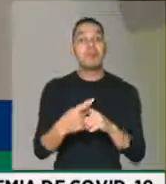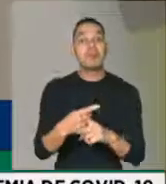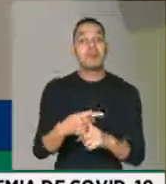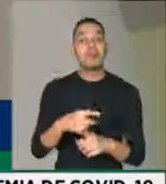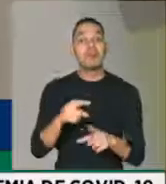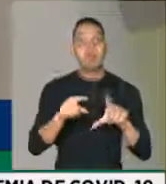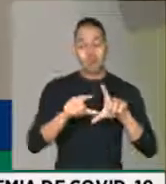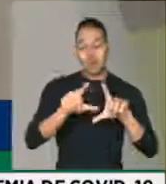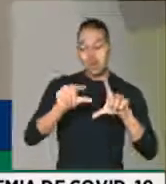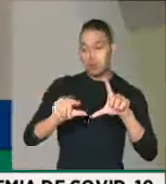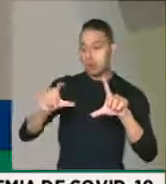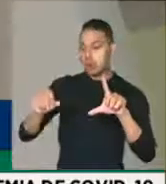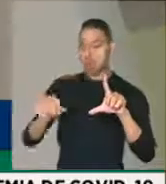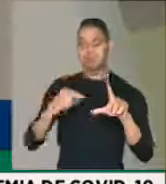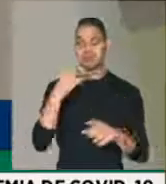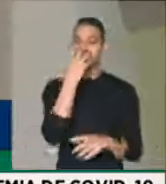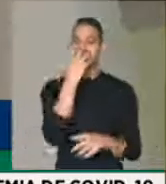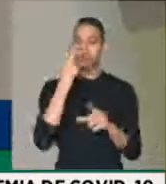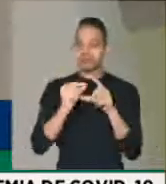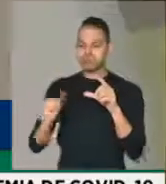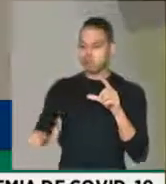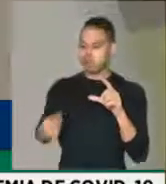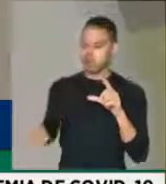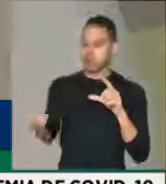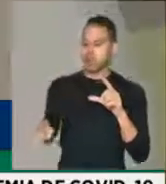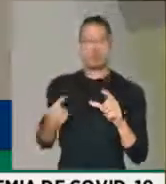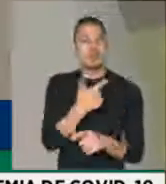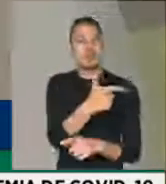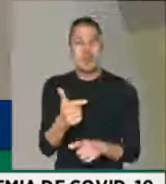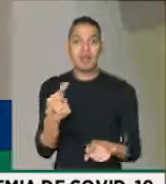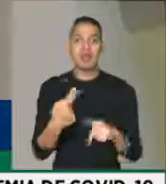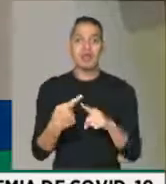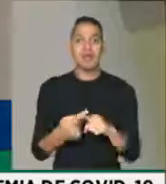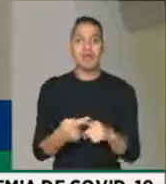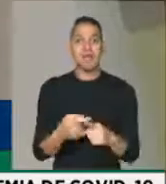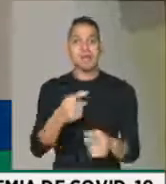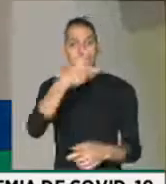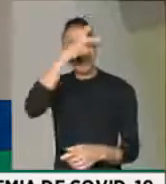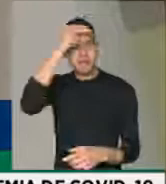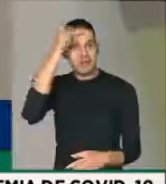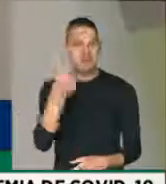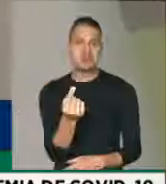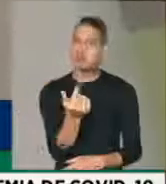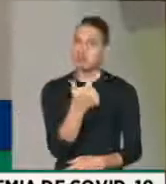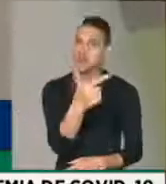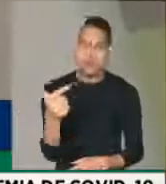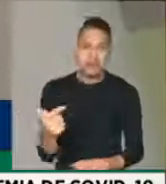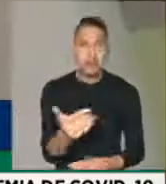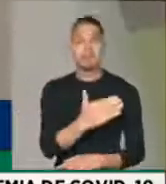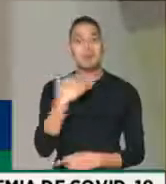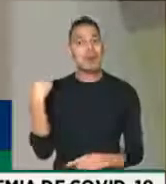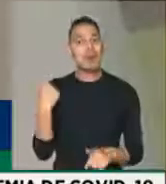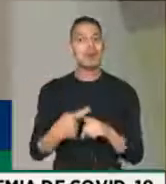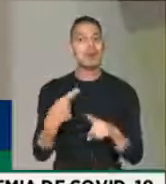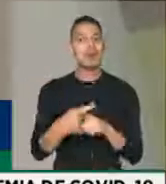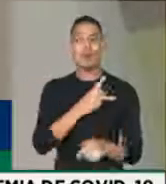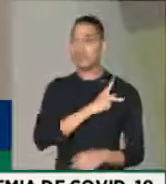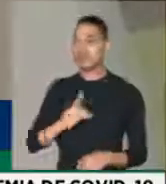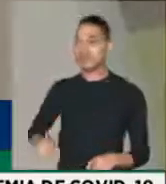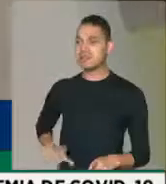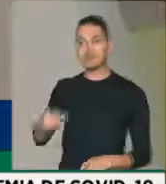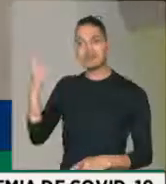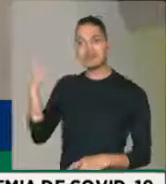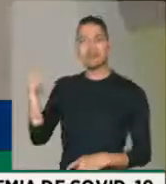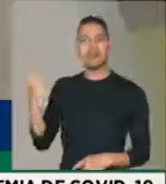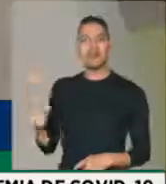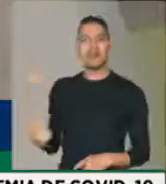respirador, por falta de leito, por falta de dinheiro dos governos e das prefeituras e morreram por falta de um presidente da